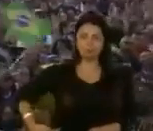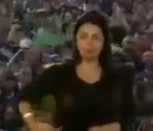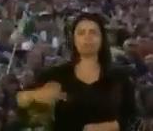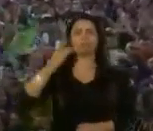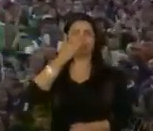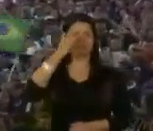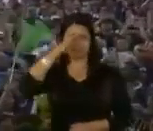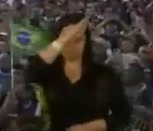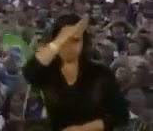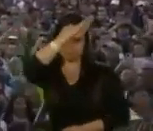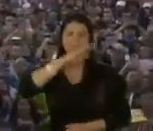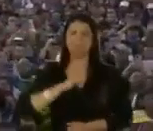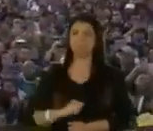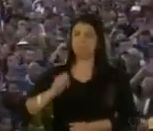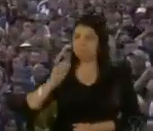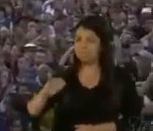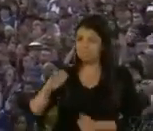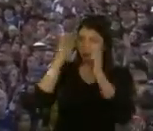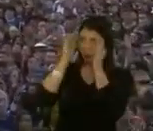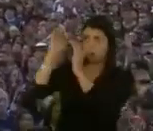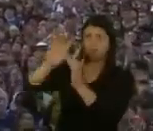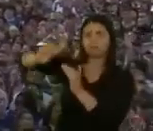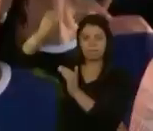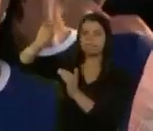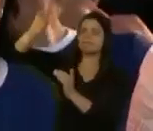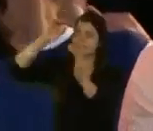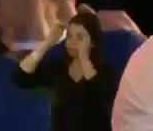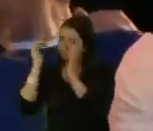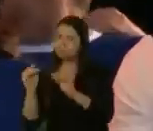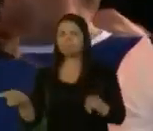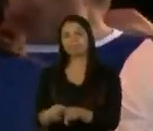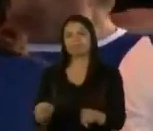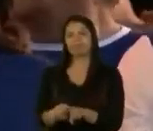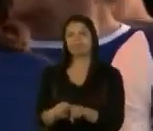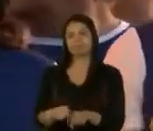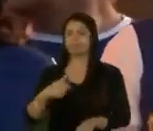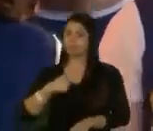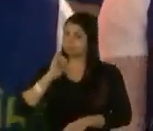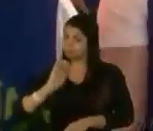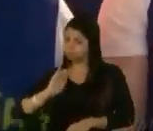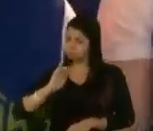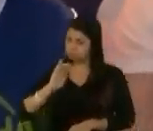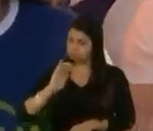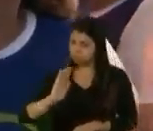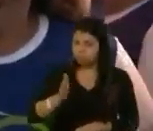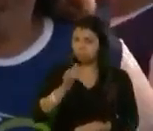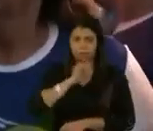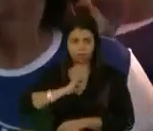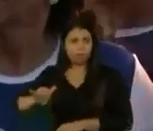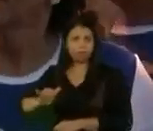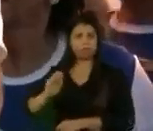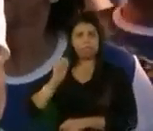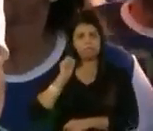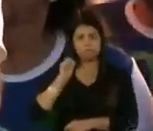E quem honra a Deus, Deus honra. Eu já disse para o presidente que ele com Deus é